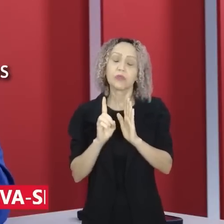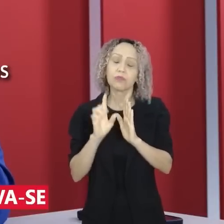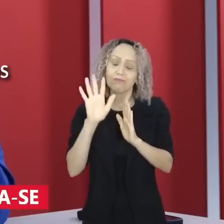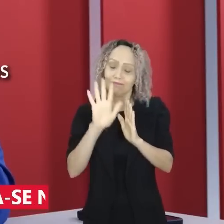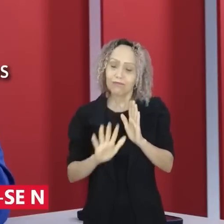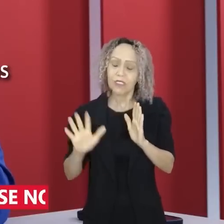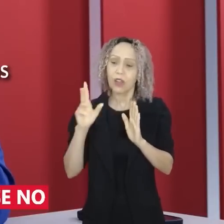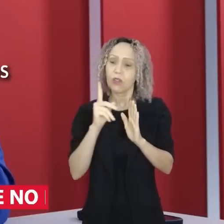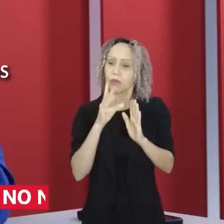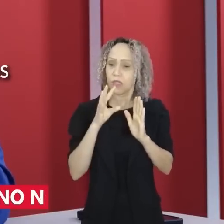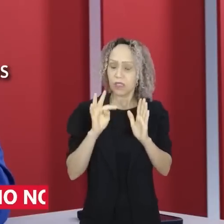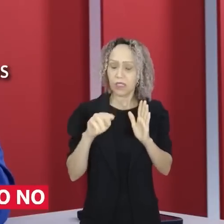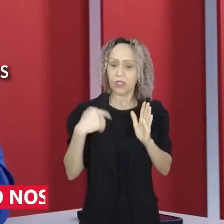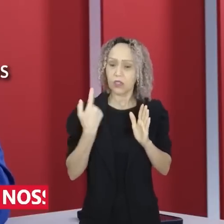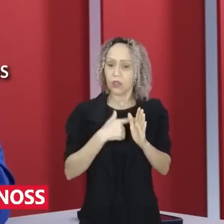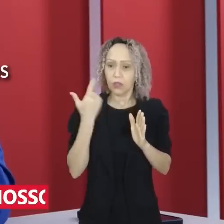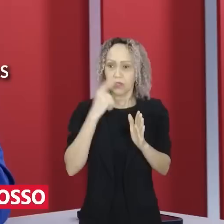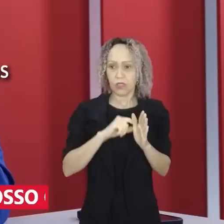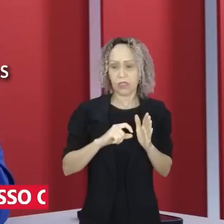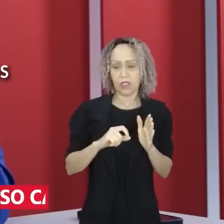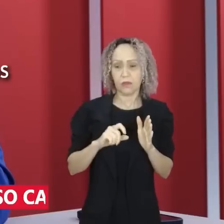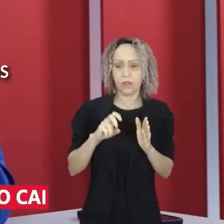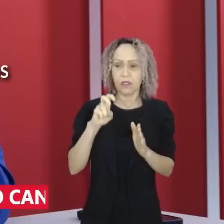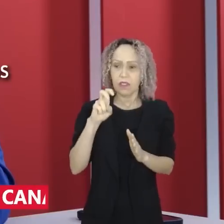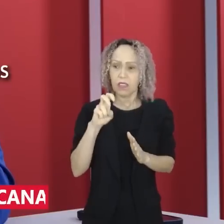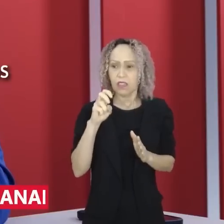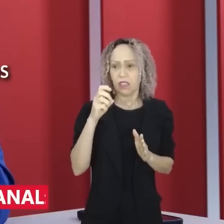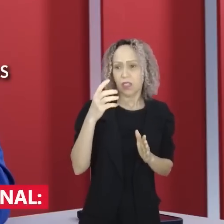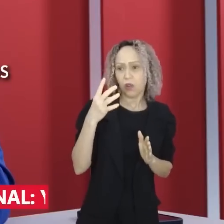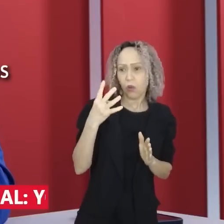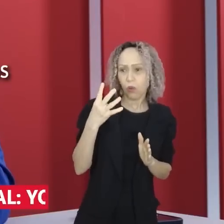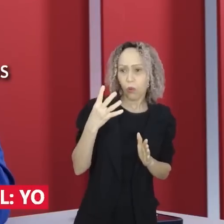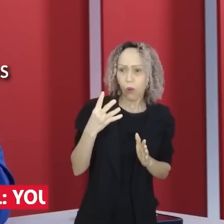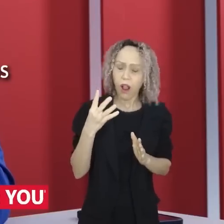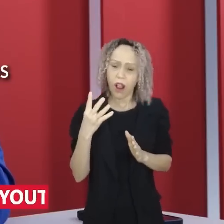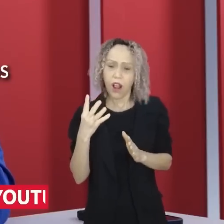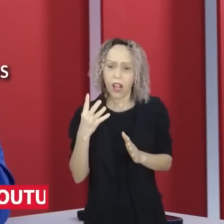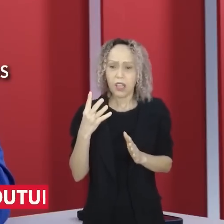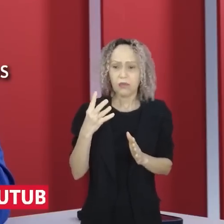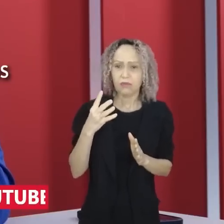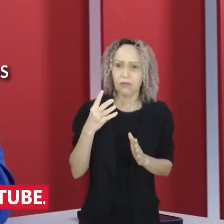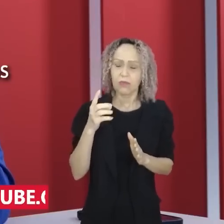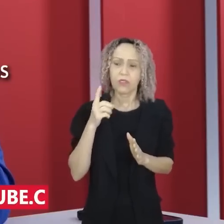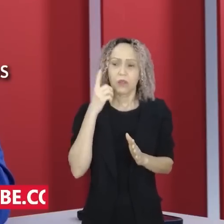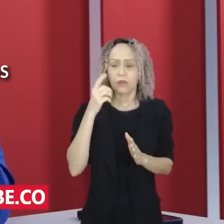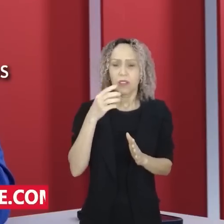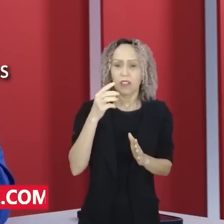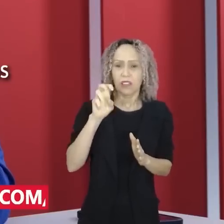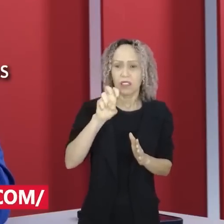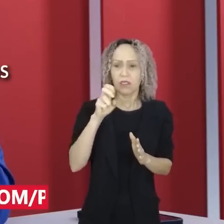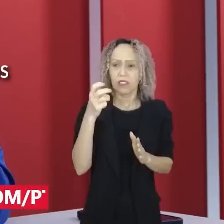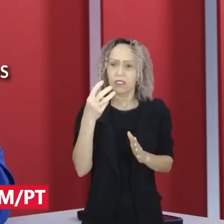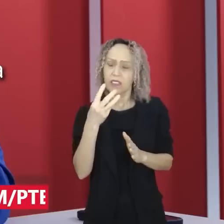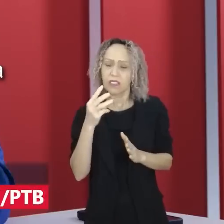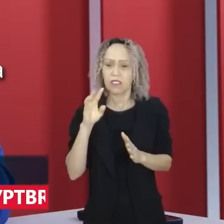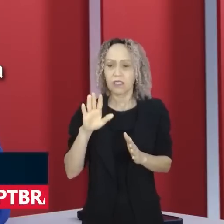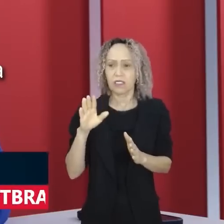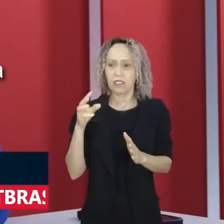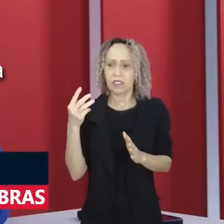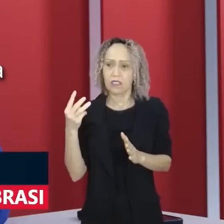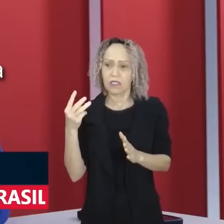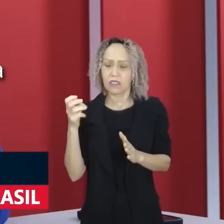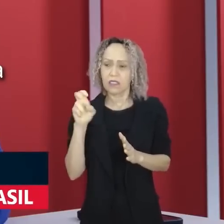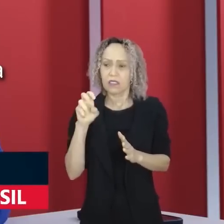conseguimos, de 54, 53, 54 deputados da legislatura, dessa atual legislatura, né, que